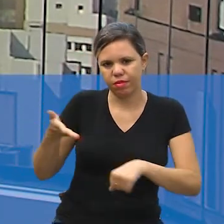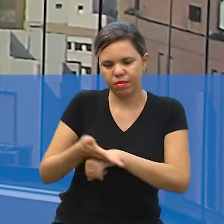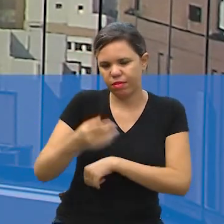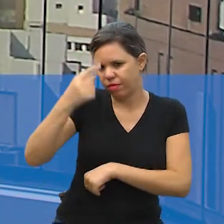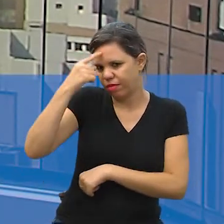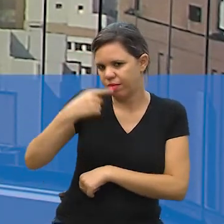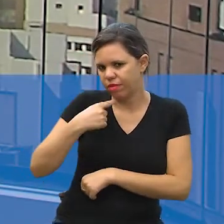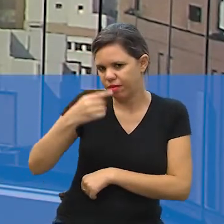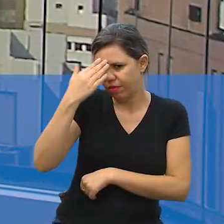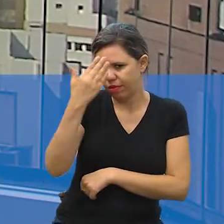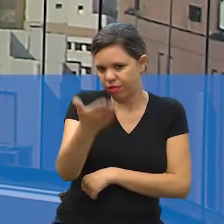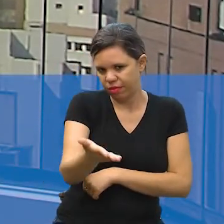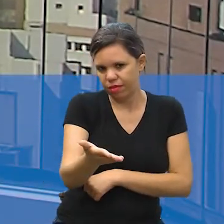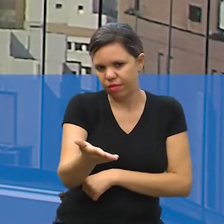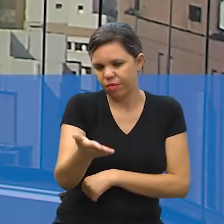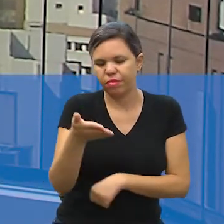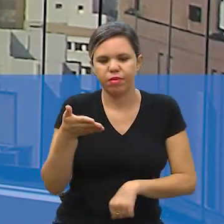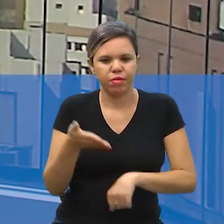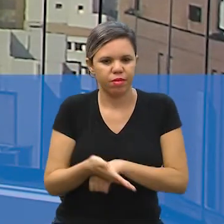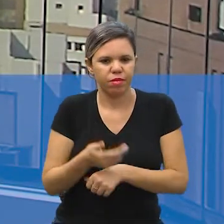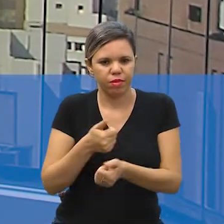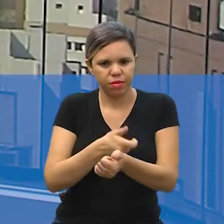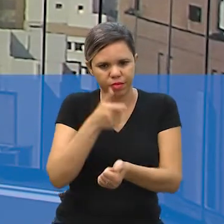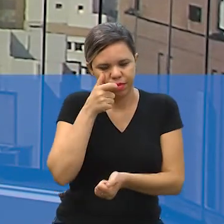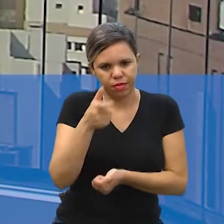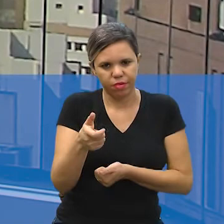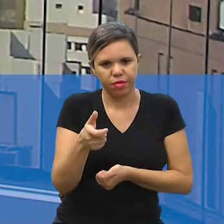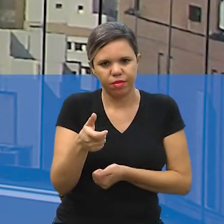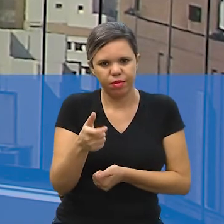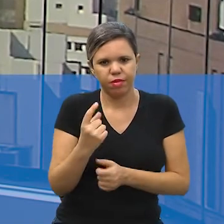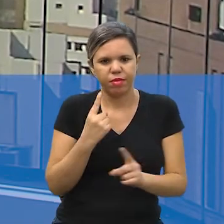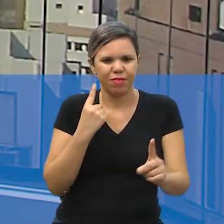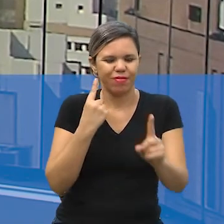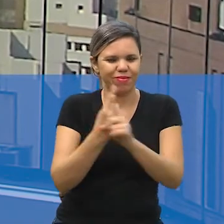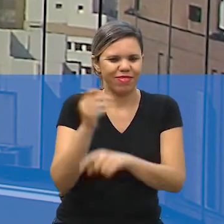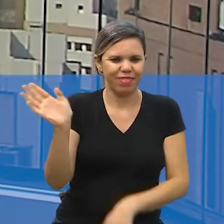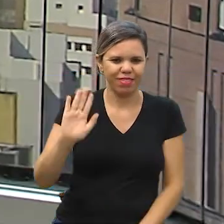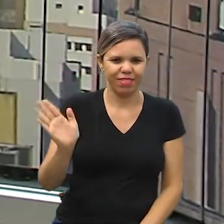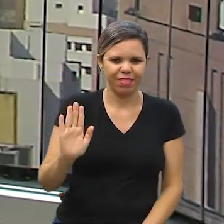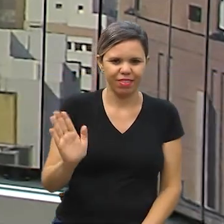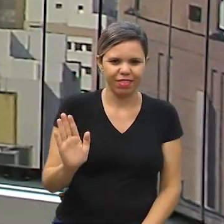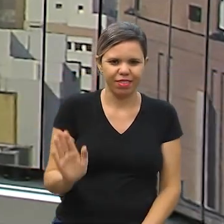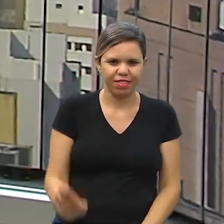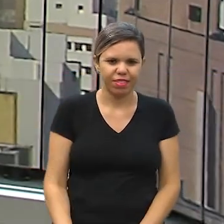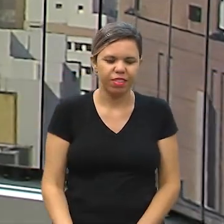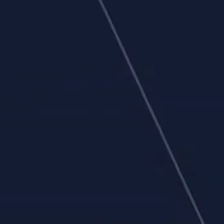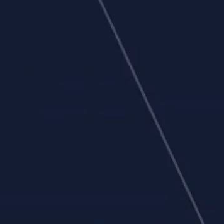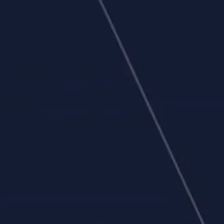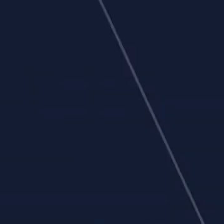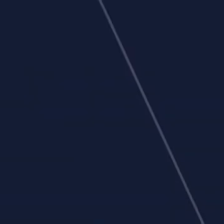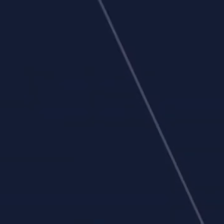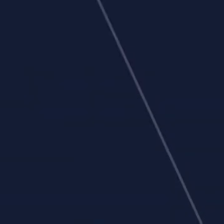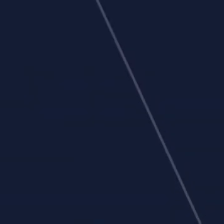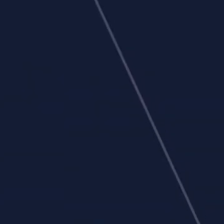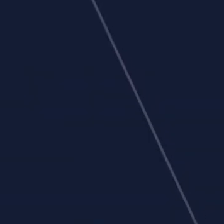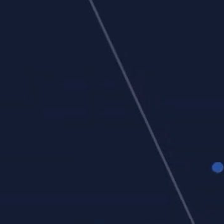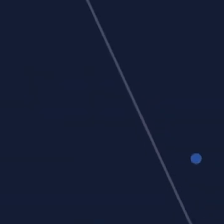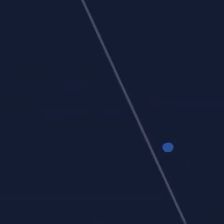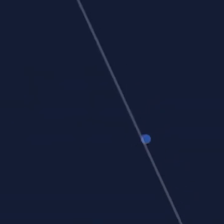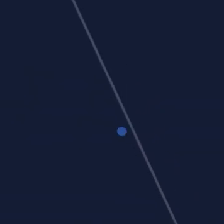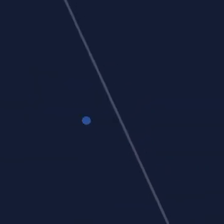participando aqui do perfil muito obrigado você pela companhia pela audiência até a próxima tchau tchau